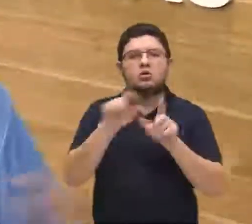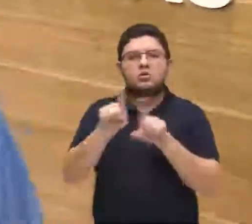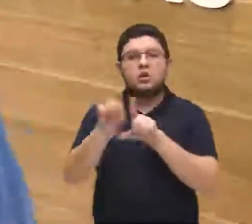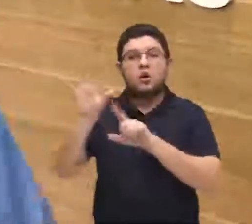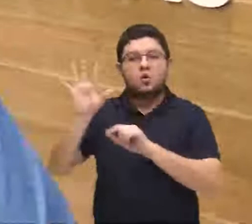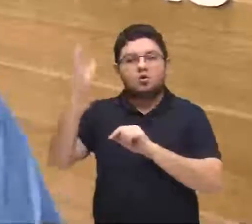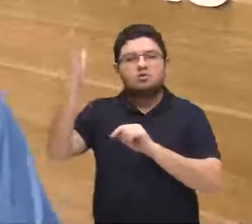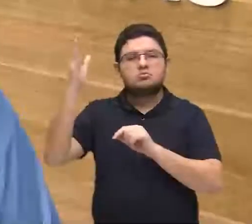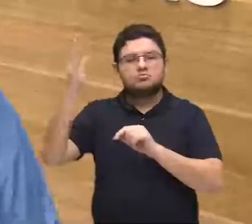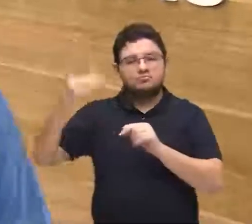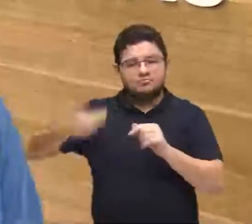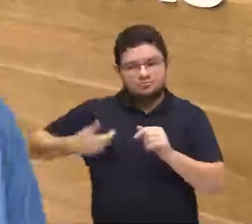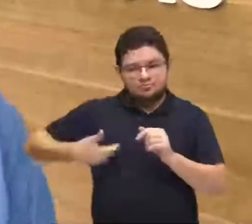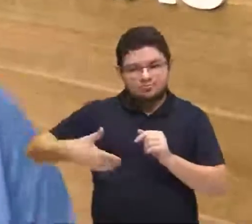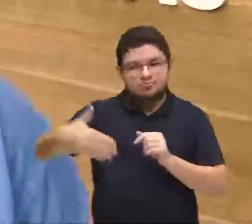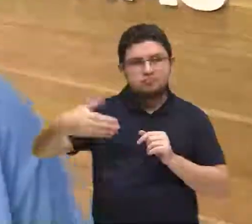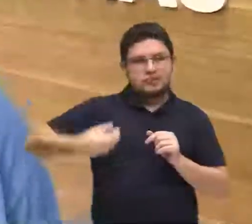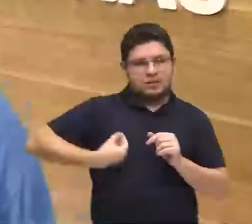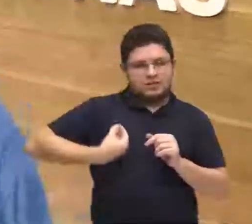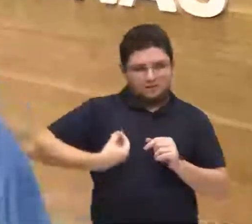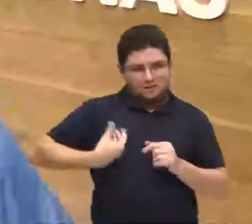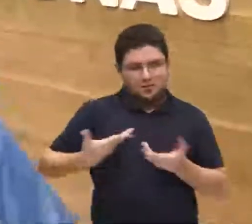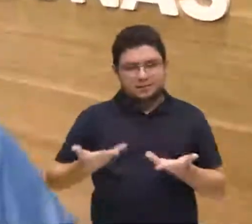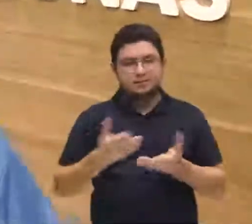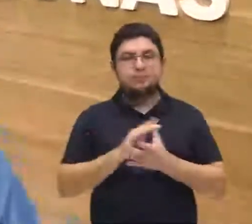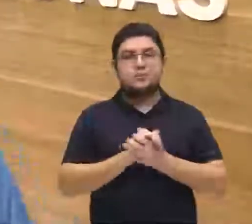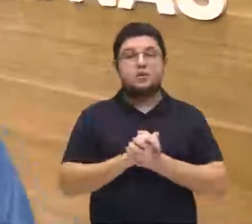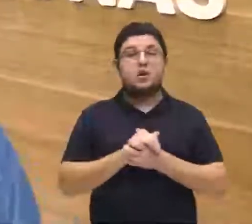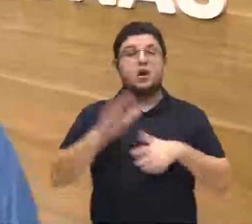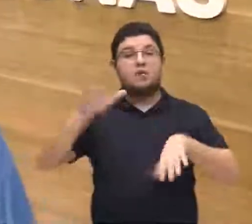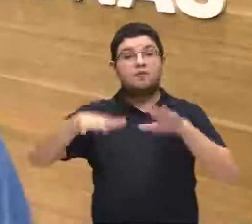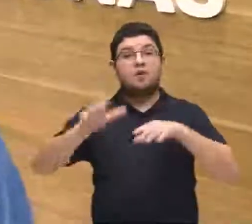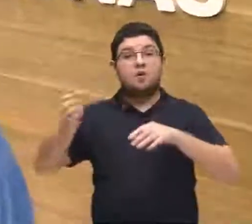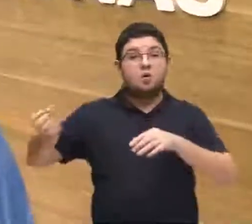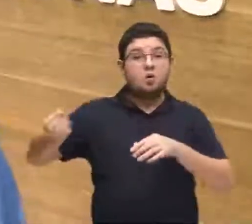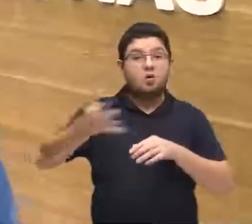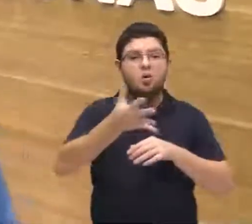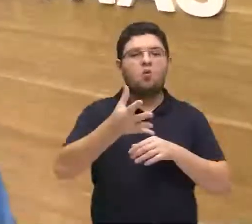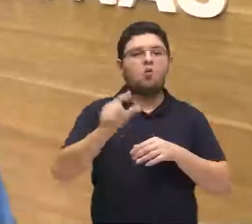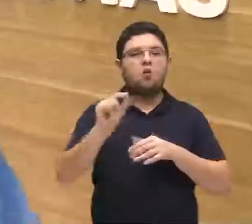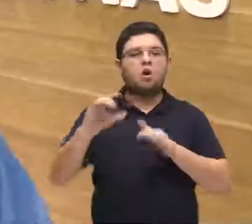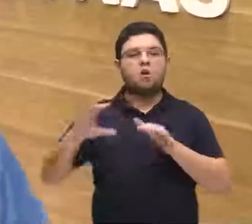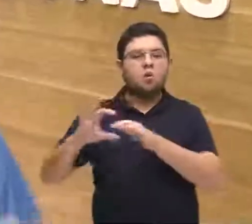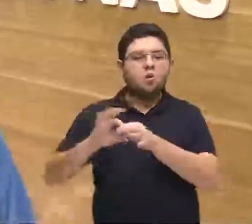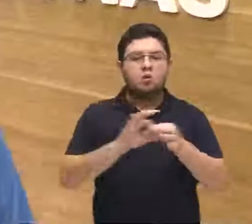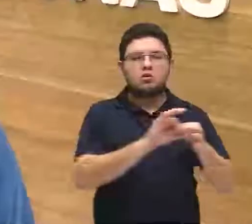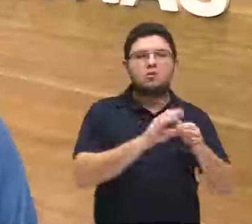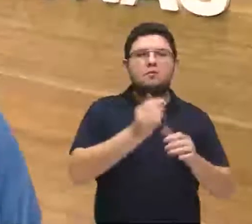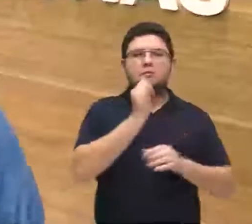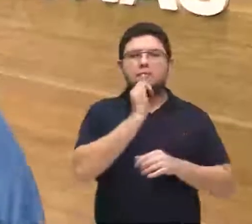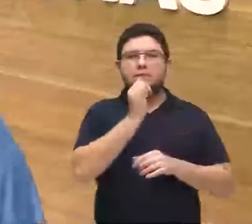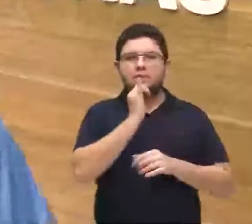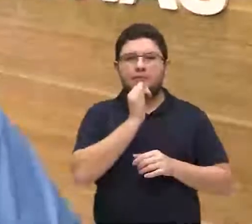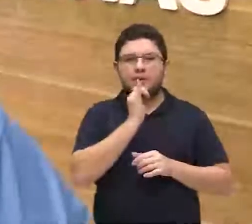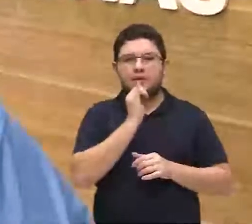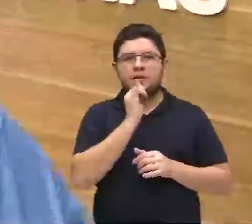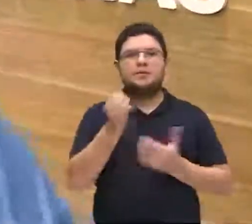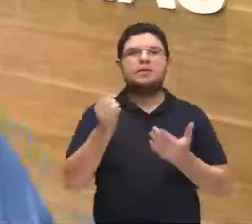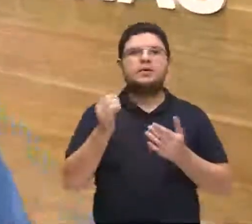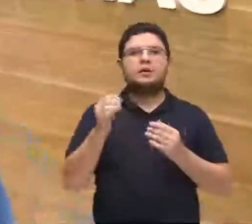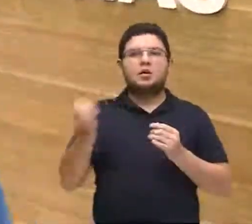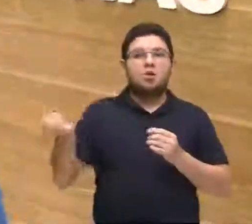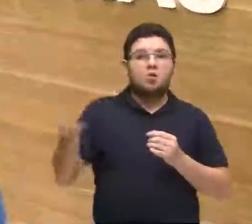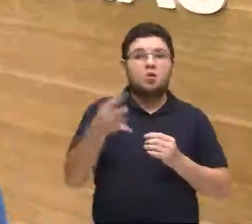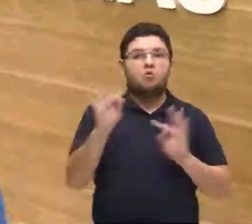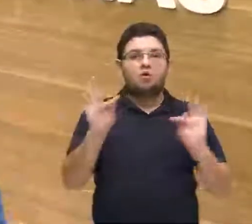Então, quando acontece um novo contexto, como, por exemplo, a inserção de processos tecnológicos, a